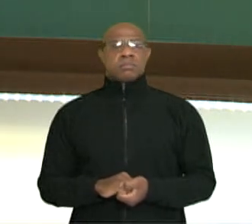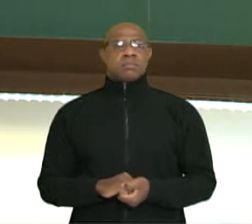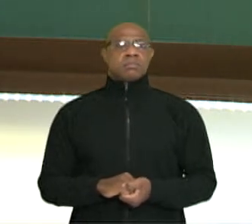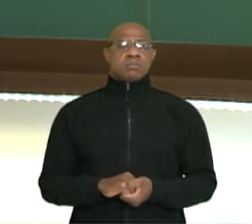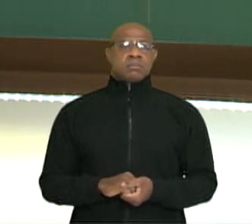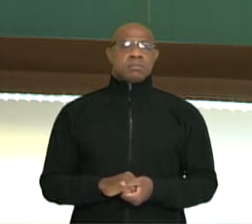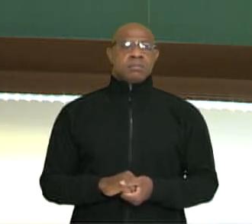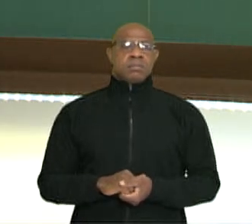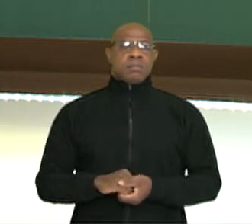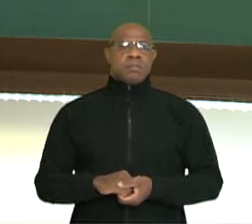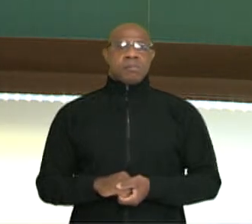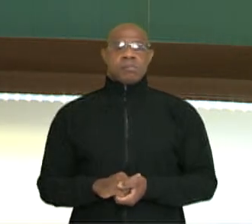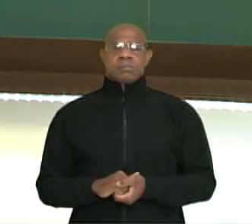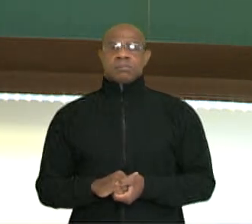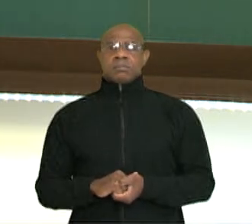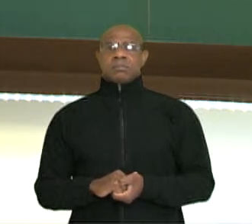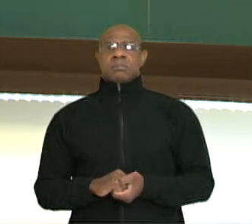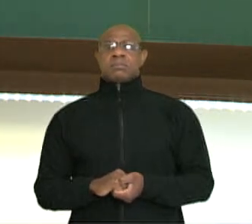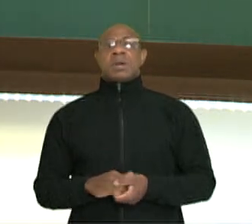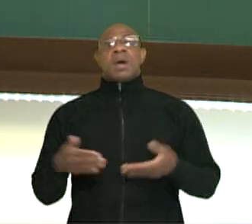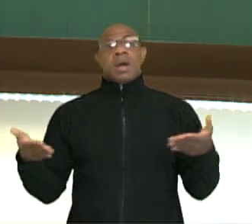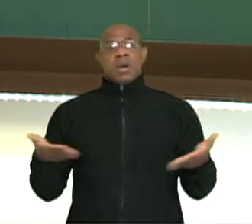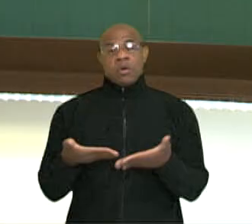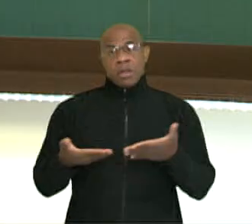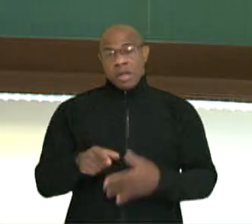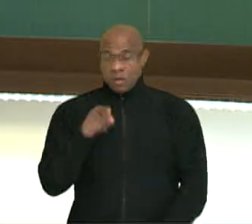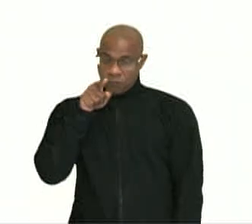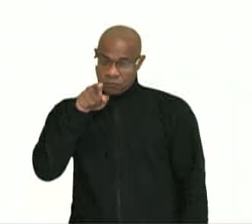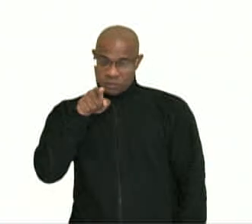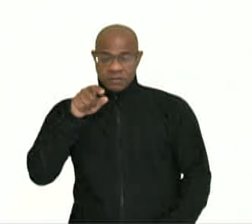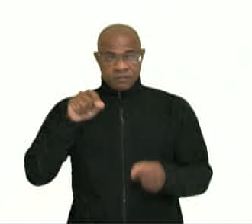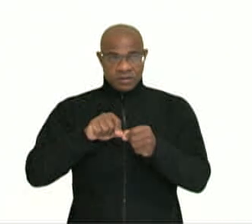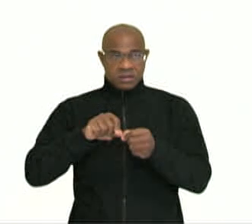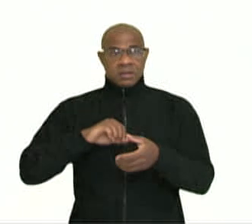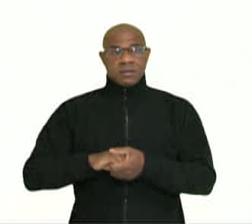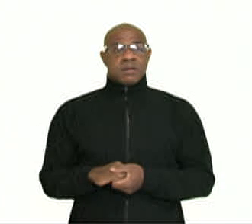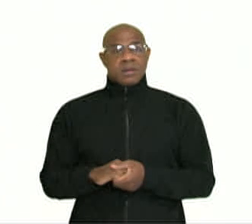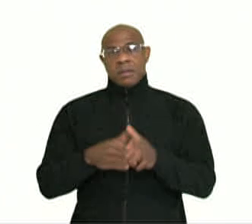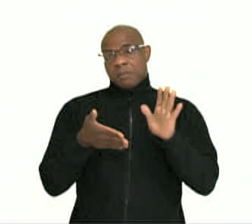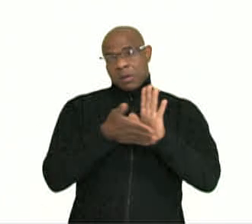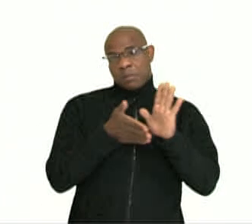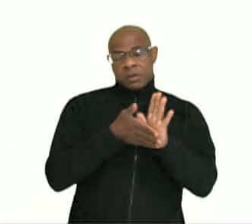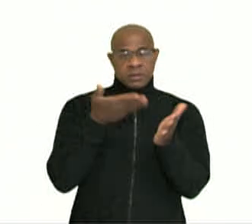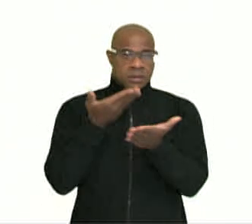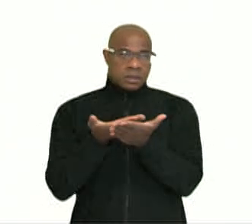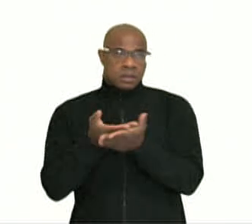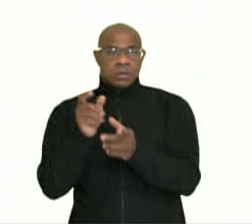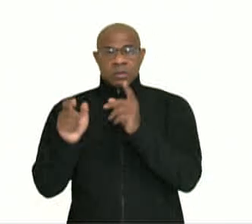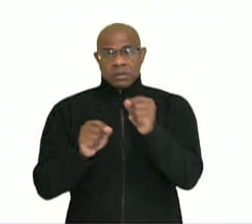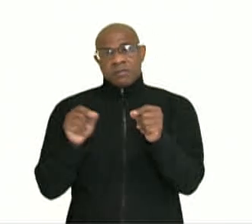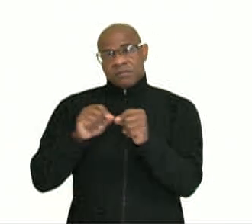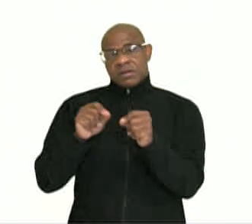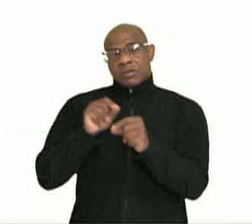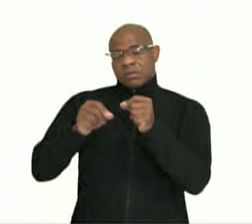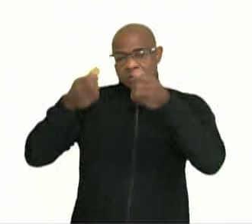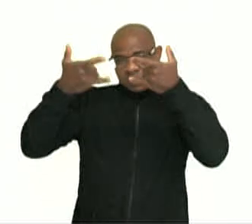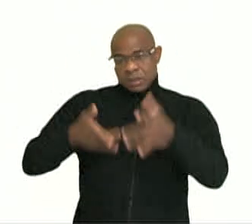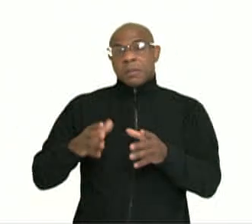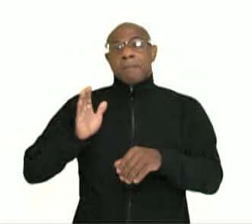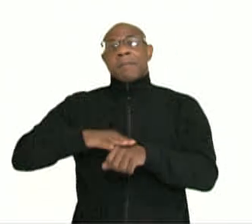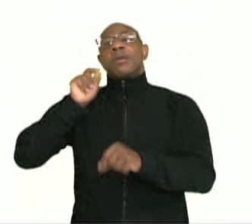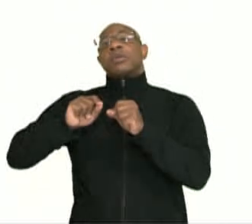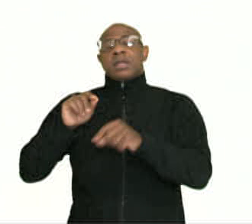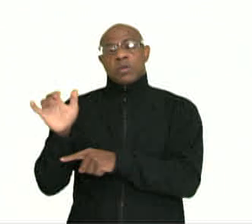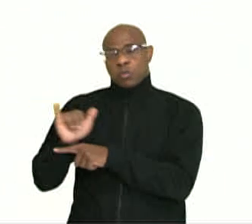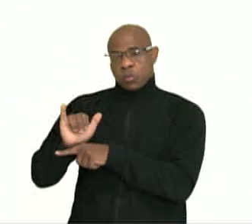Now it's your turn. Agora é a sua vez. A proposta dessa aula é que falemos mais sobre YouTubers. Muito